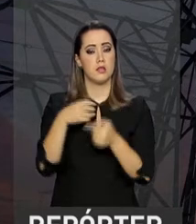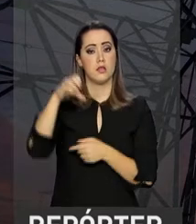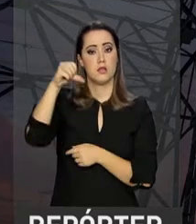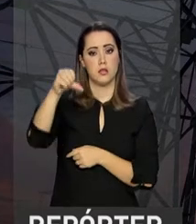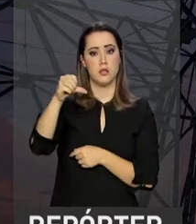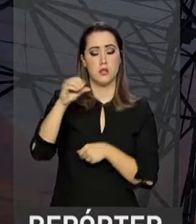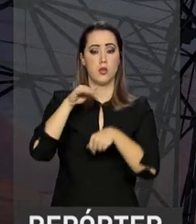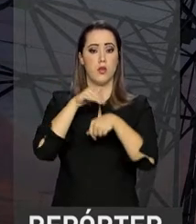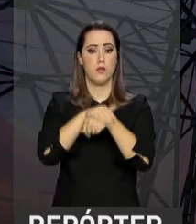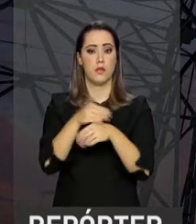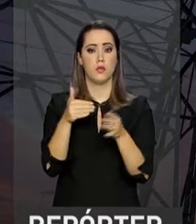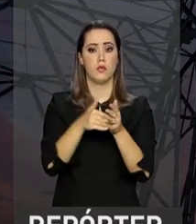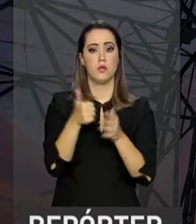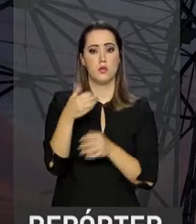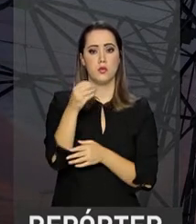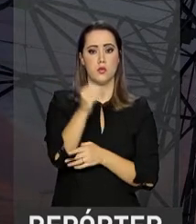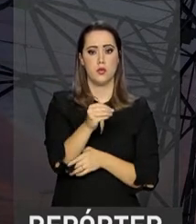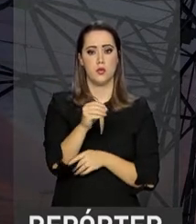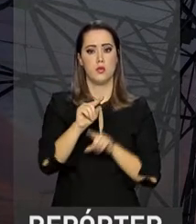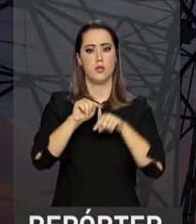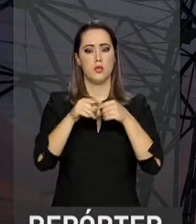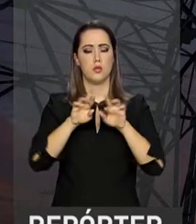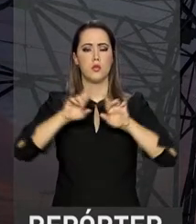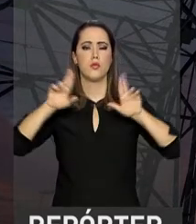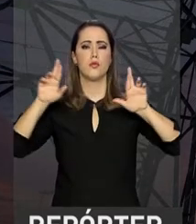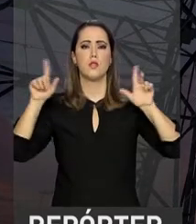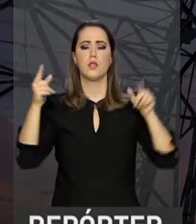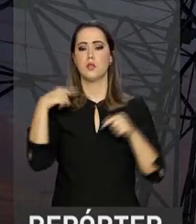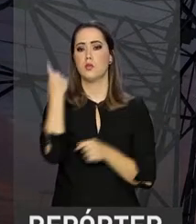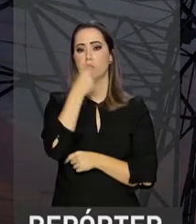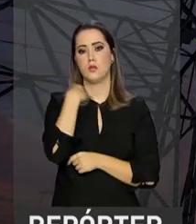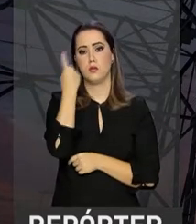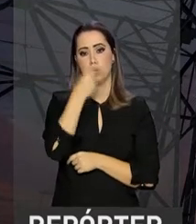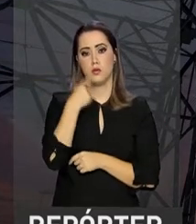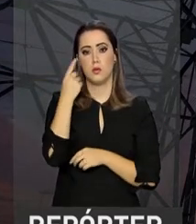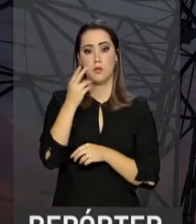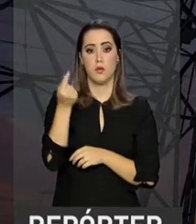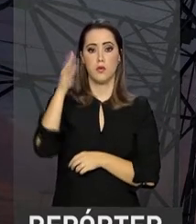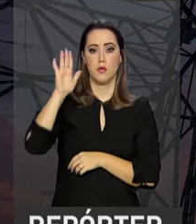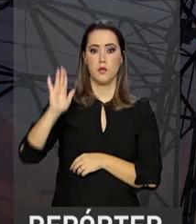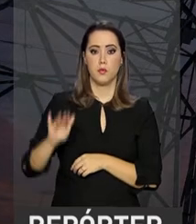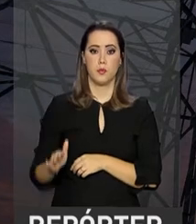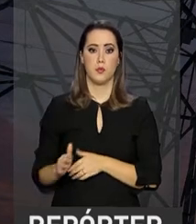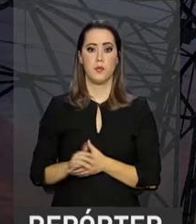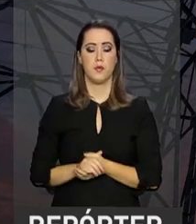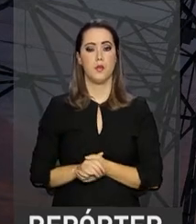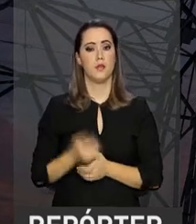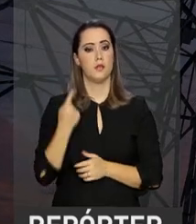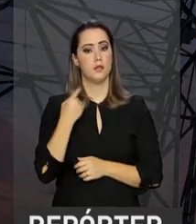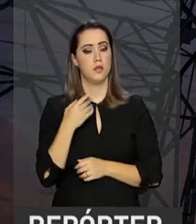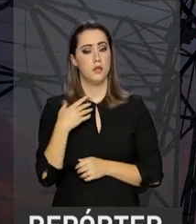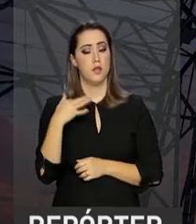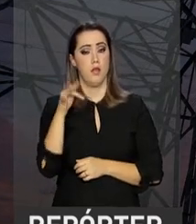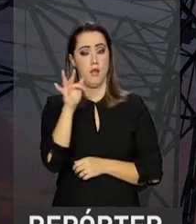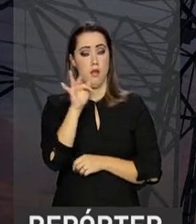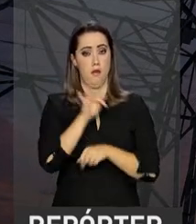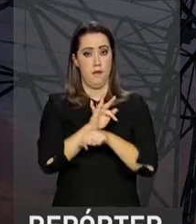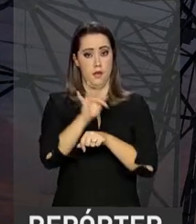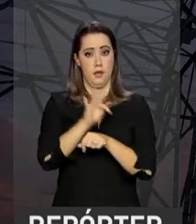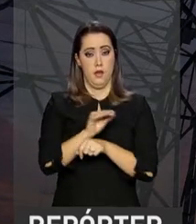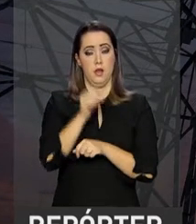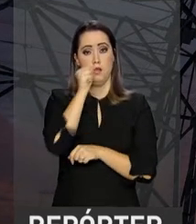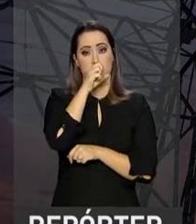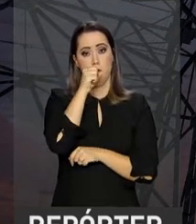nove da noite até as 10 horas desses horários a tarifa de energia elétrica vai ser mais barata feriados e finais de semana